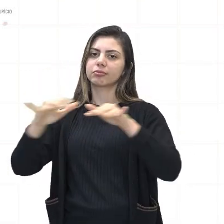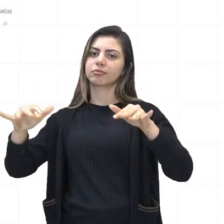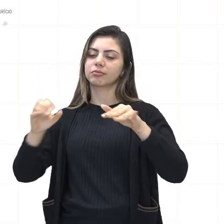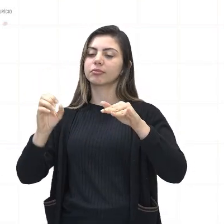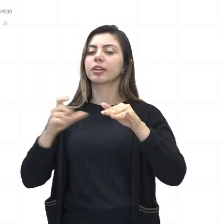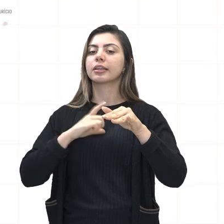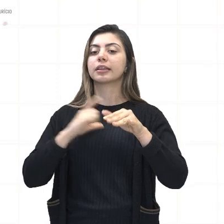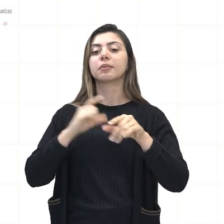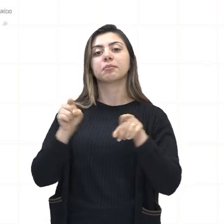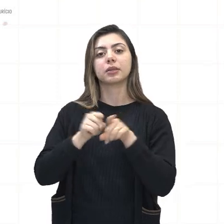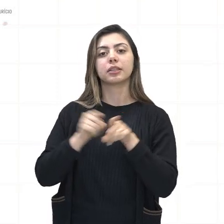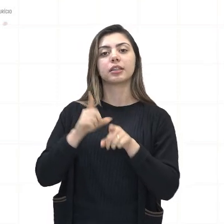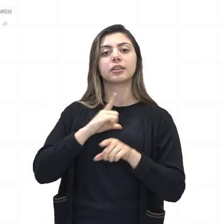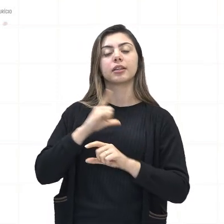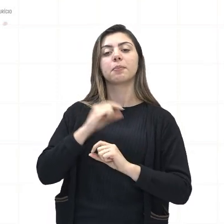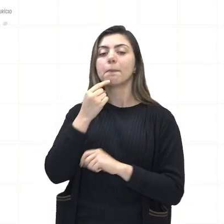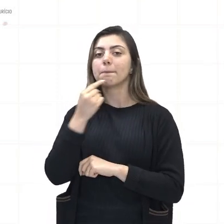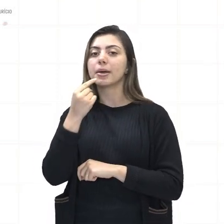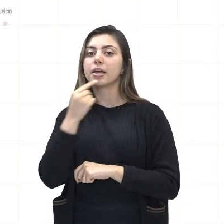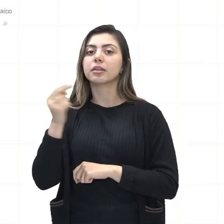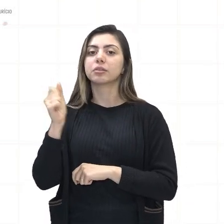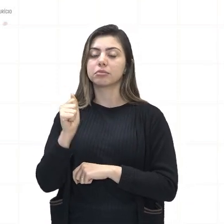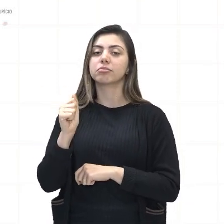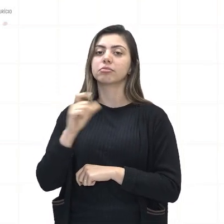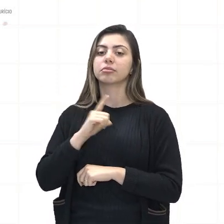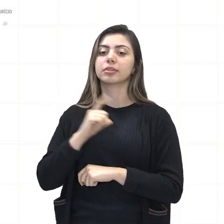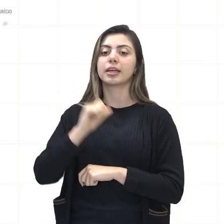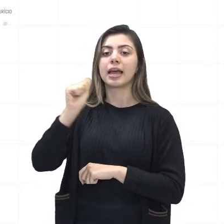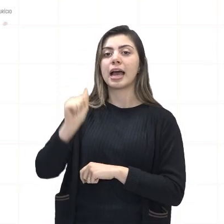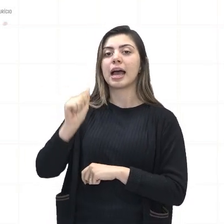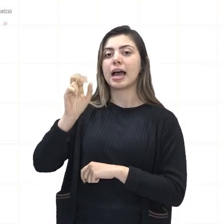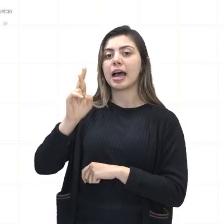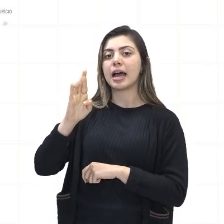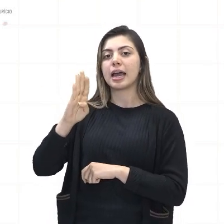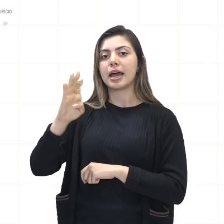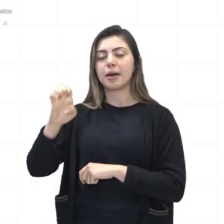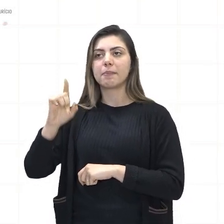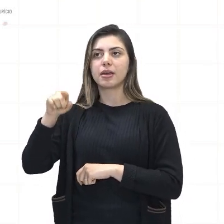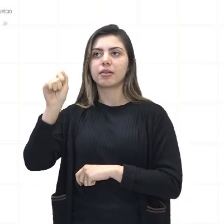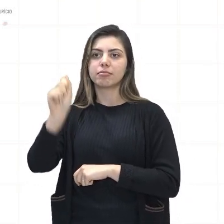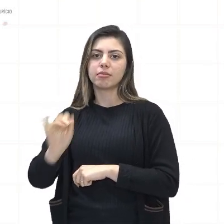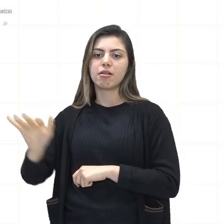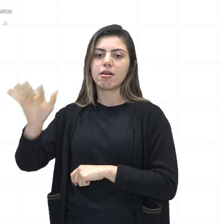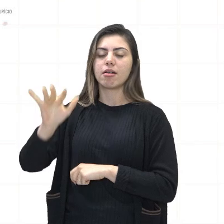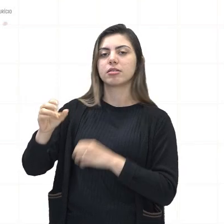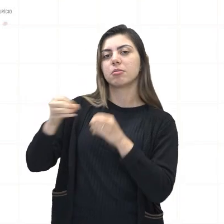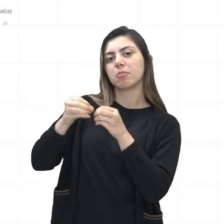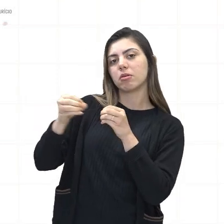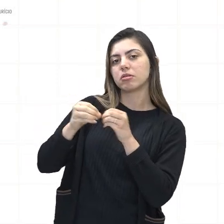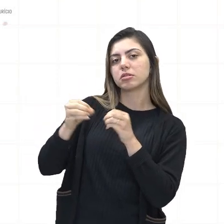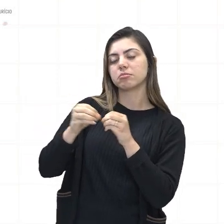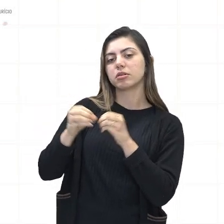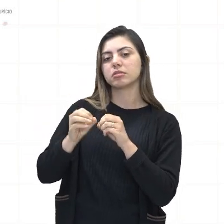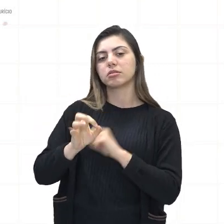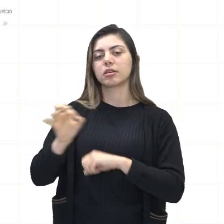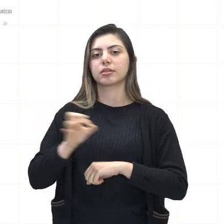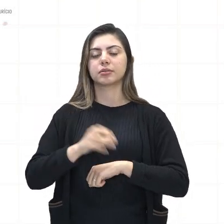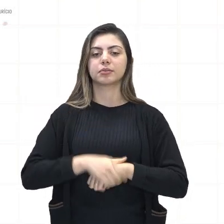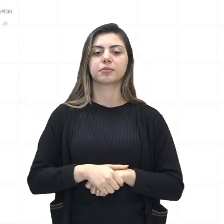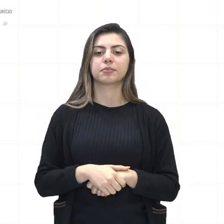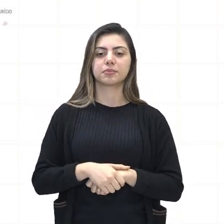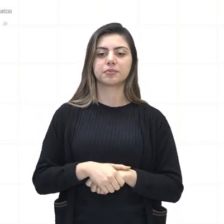ali ao sudoeste da Península Arábica, né, que é onde fica o Oriente Médio. A gente vai ter ali uma parte ali